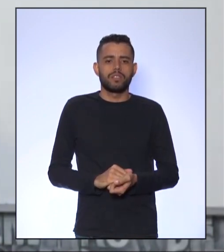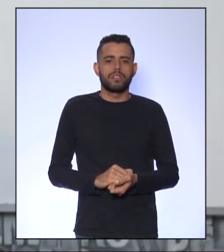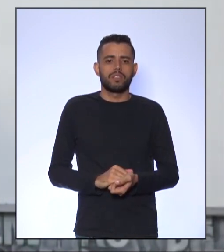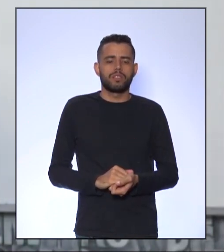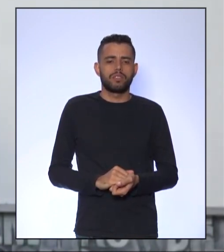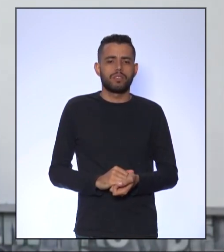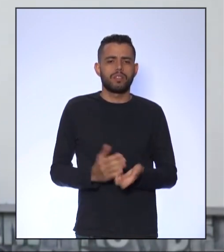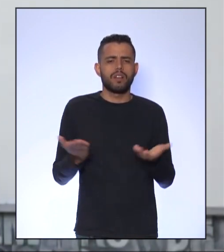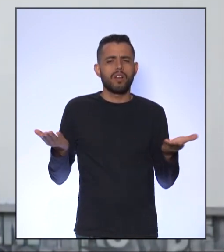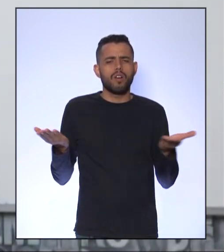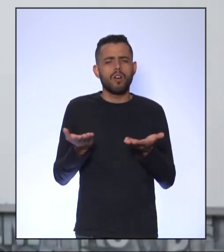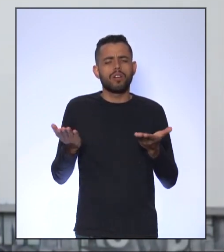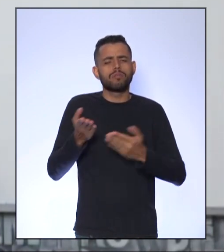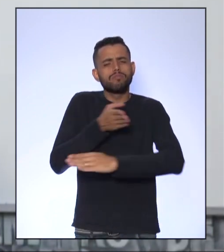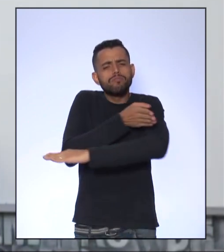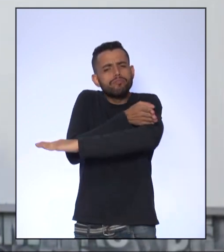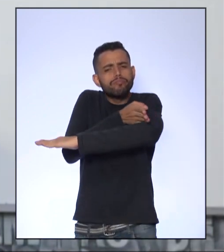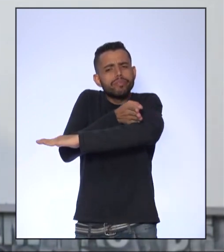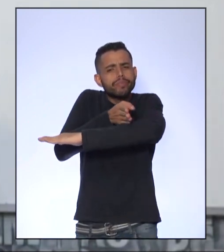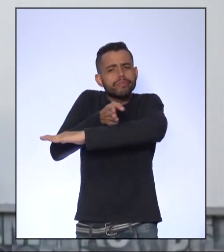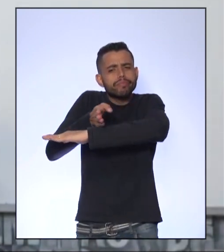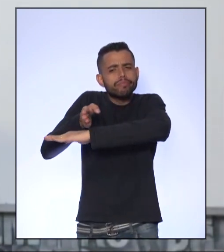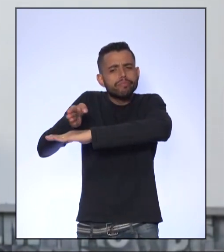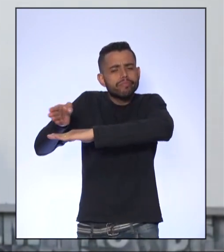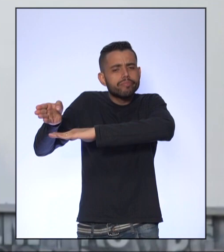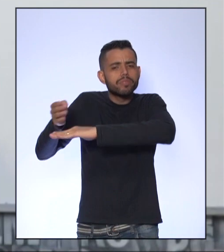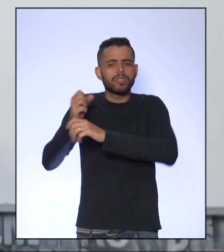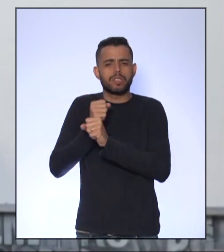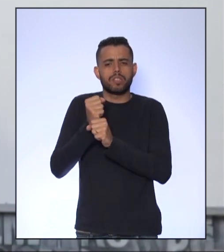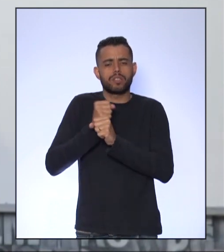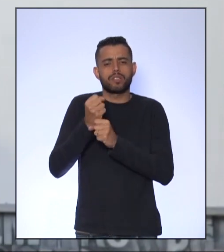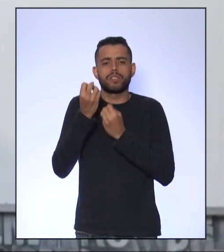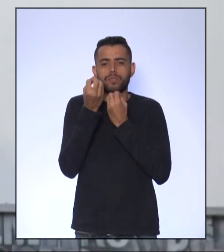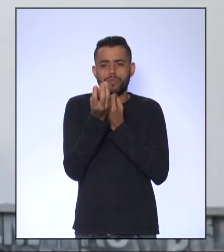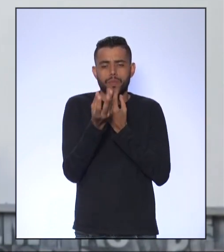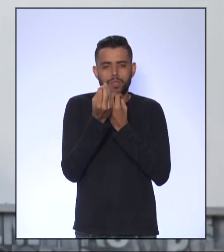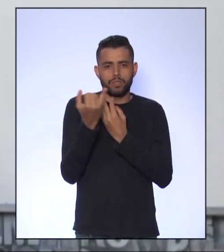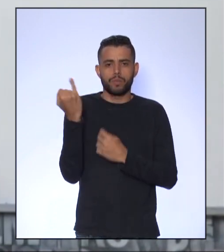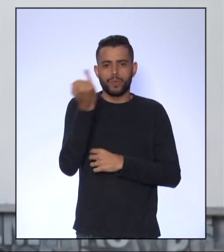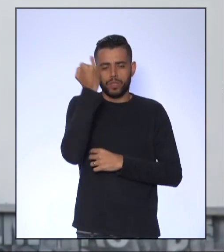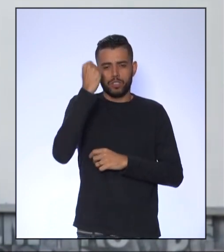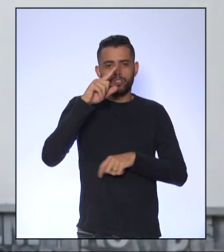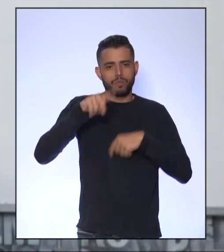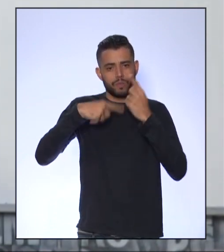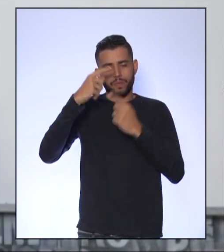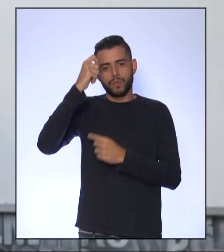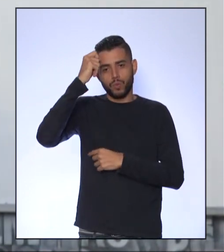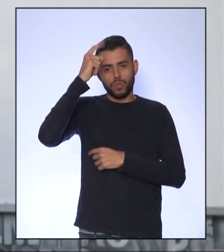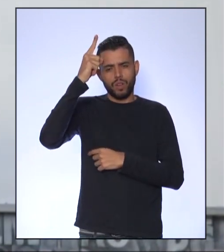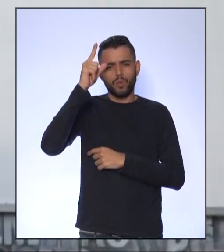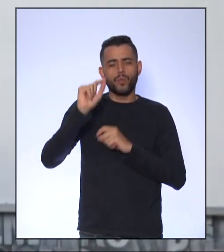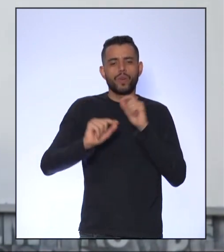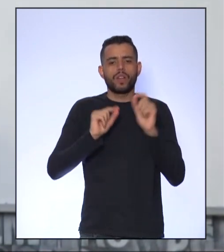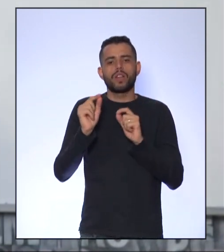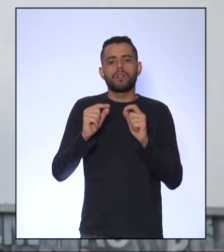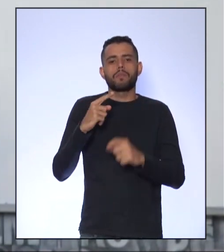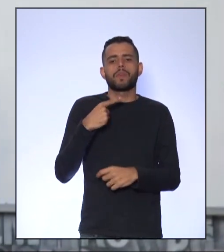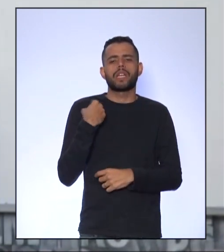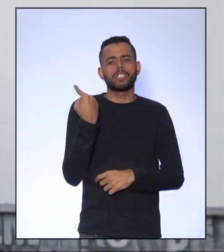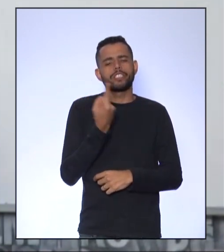uma linha do tempo com algumas informações relevantes ao renascimento cultural, para a gente ir transitando